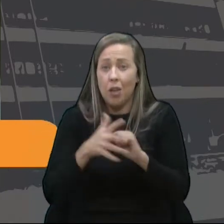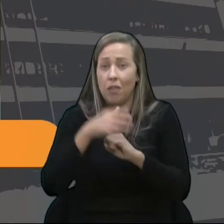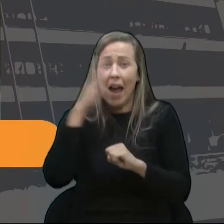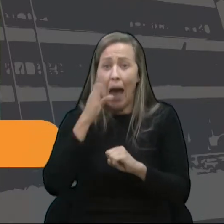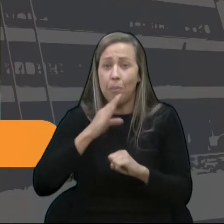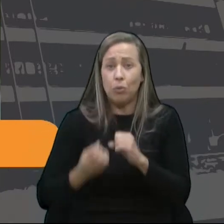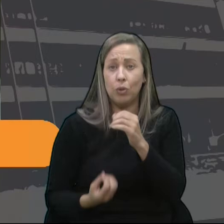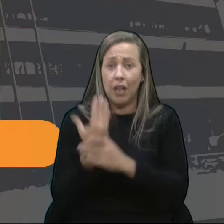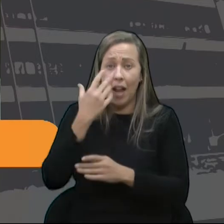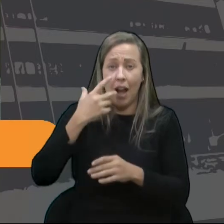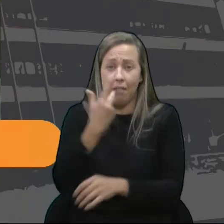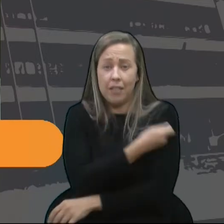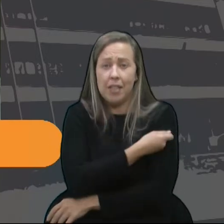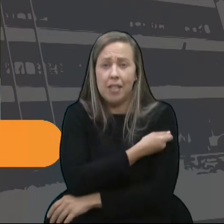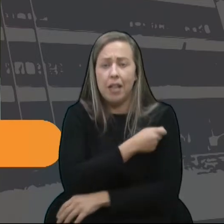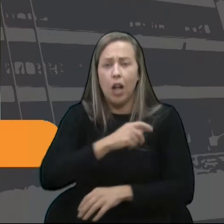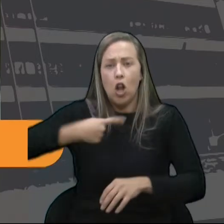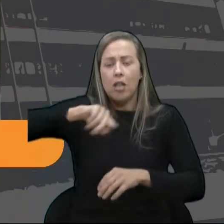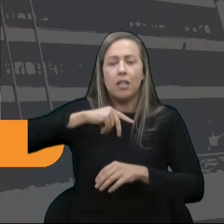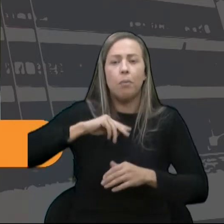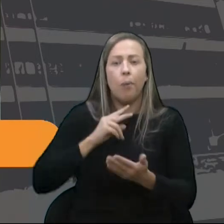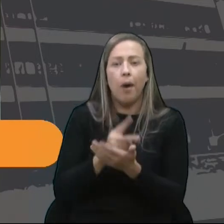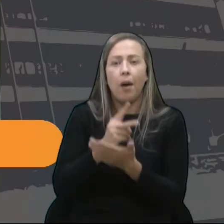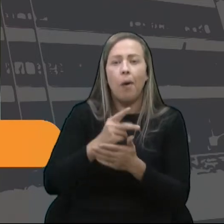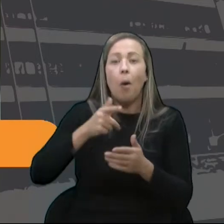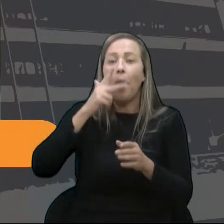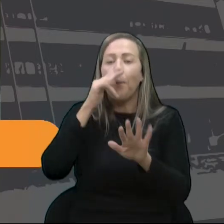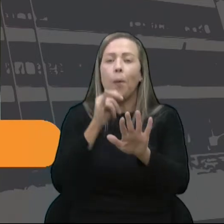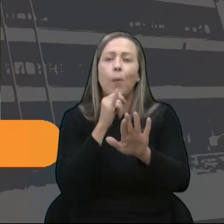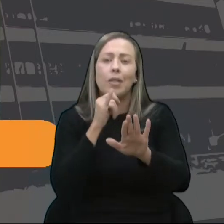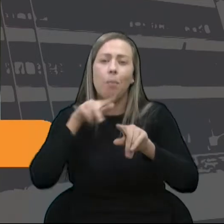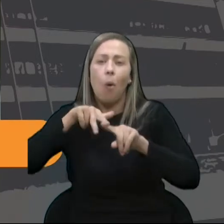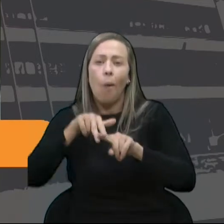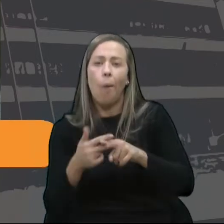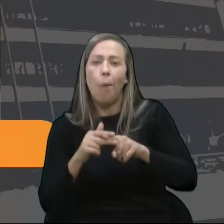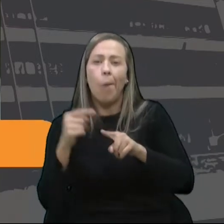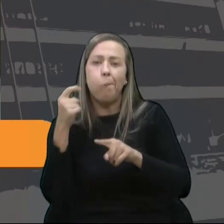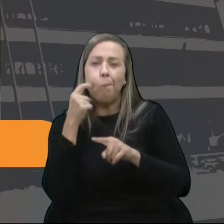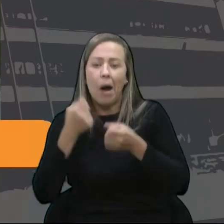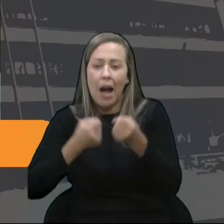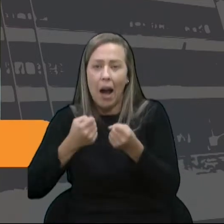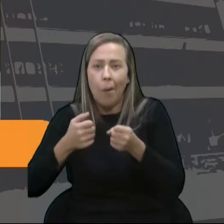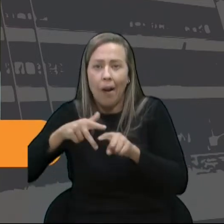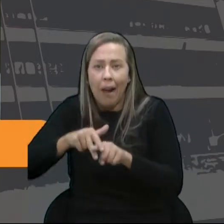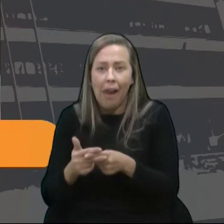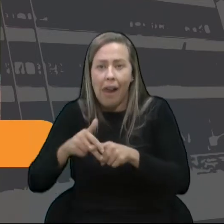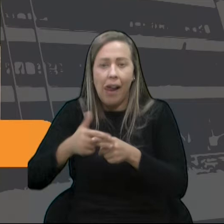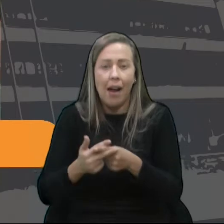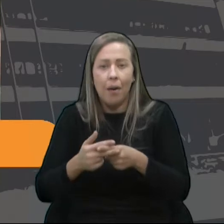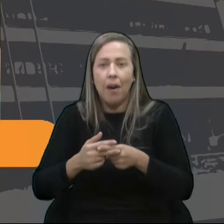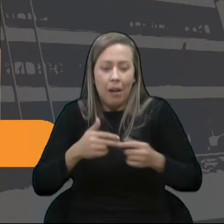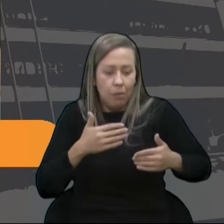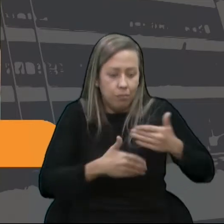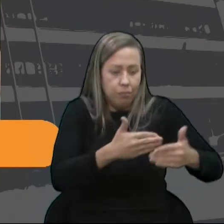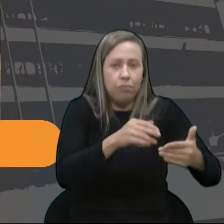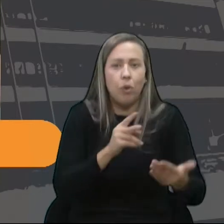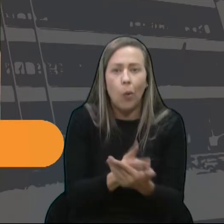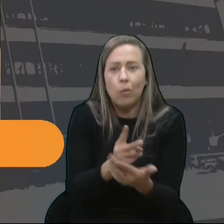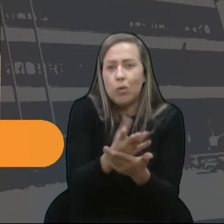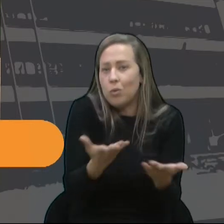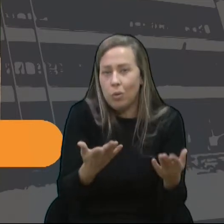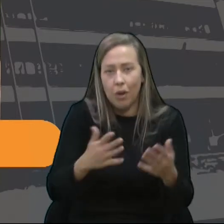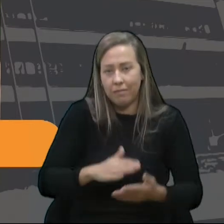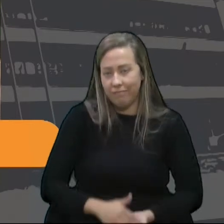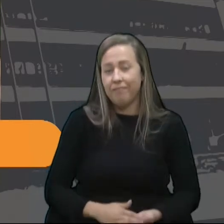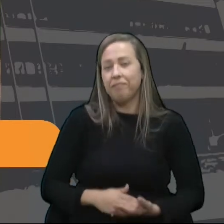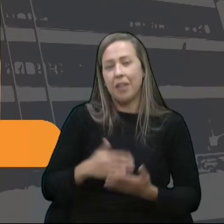a roda do carro, nós estamos continuando a caminhada, não é? Então, enfim, é um equilíbrio difícil,